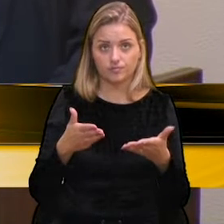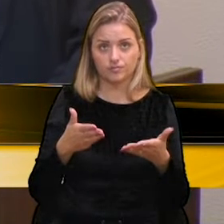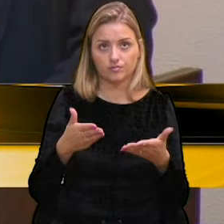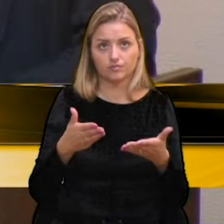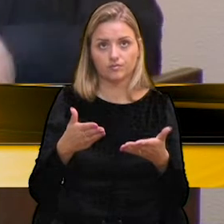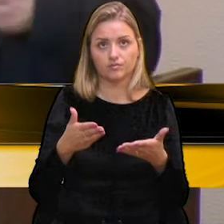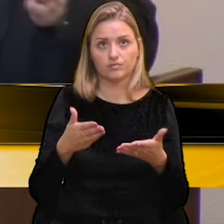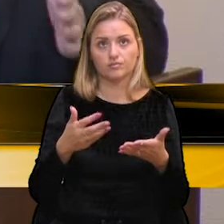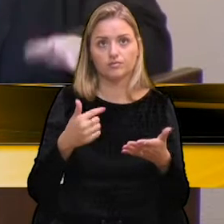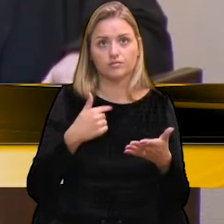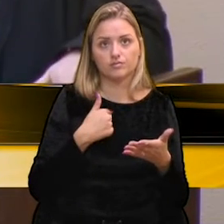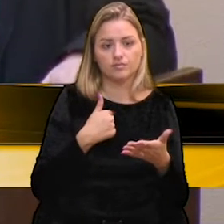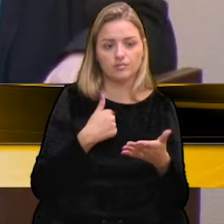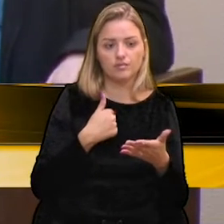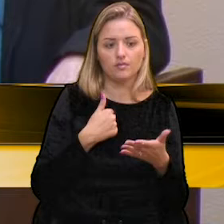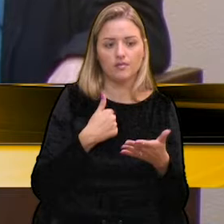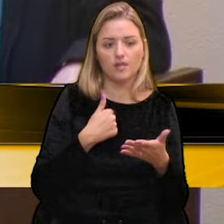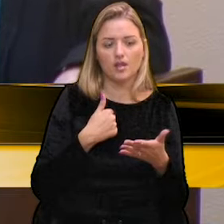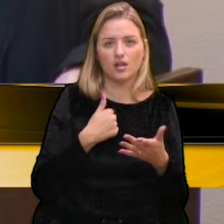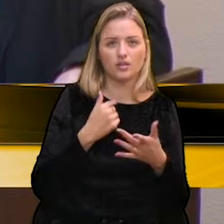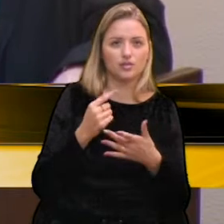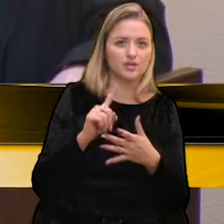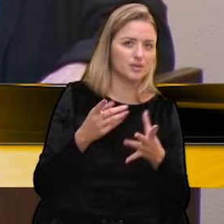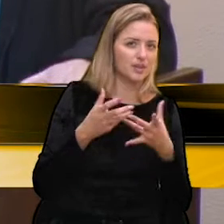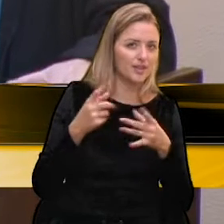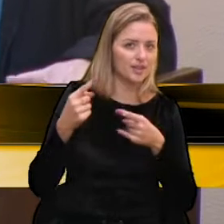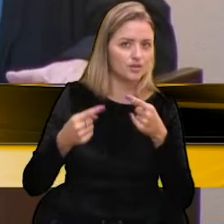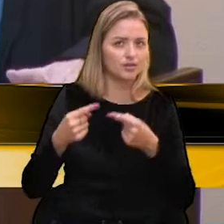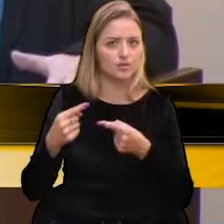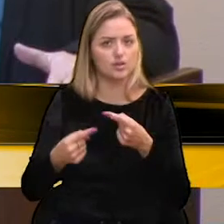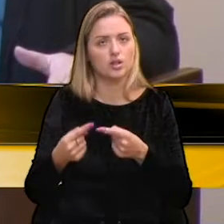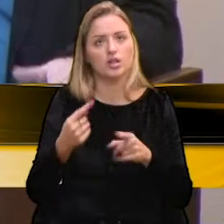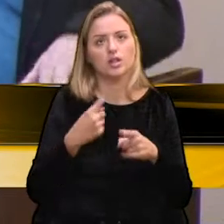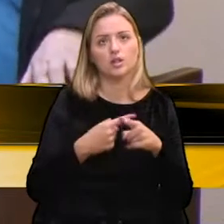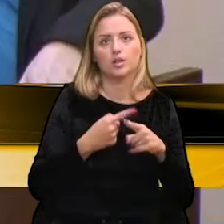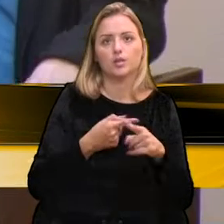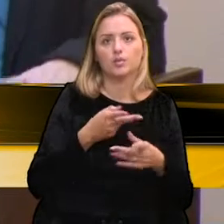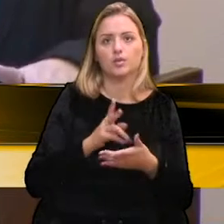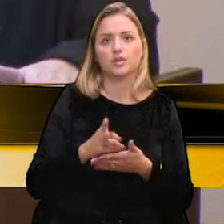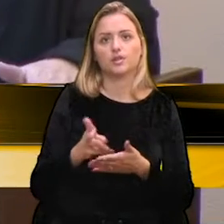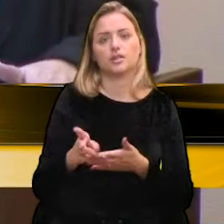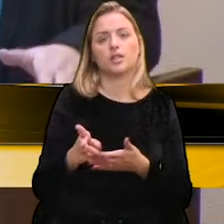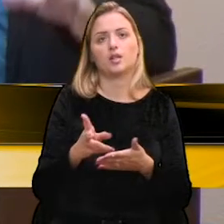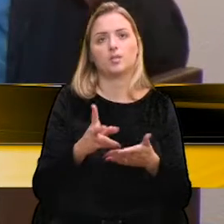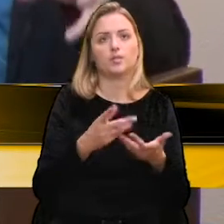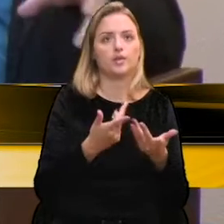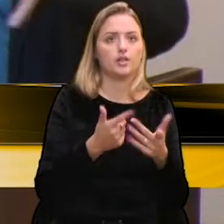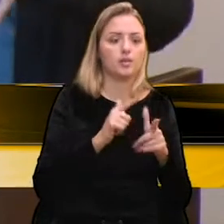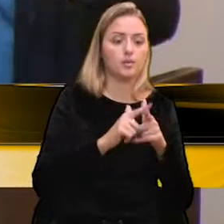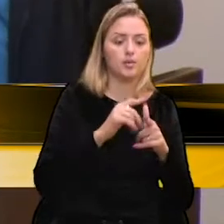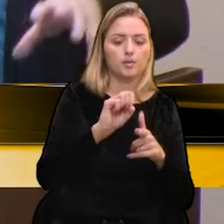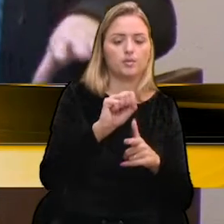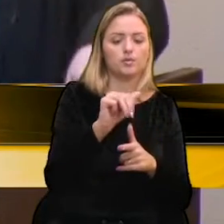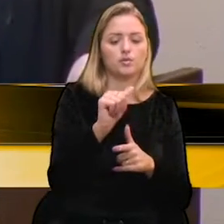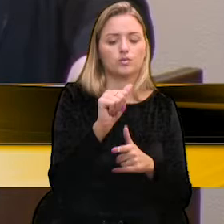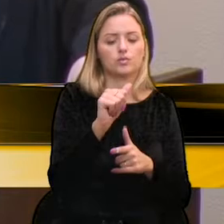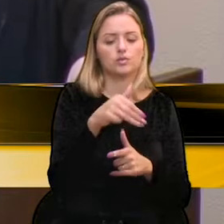até estava fugindo um pouco dessa discussão, porque toda vez que envolve o SAMAI eu fico